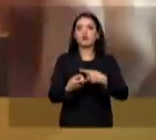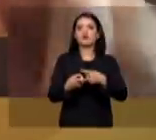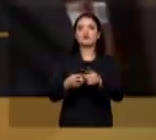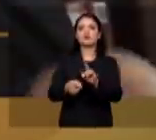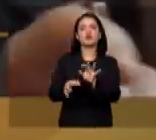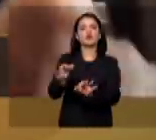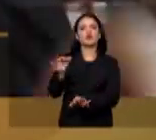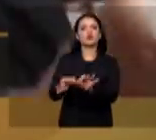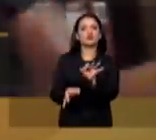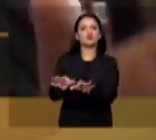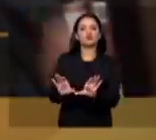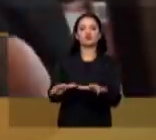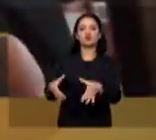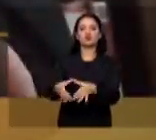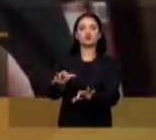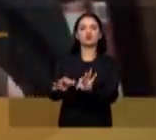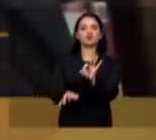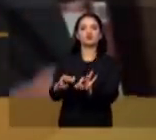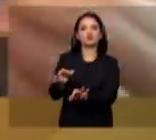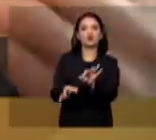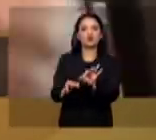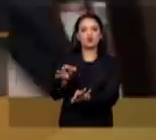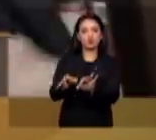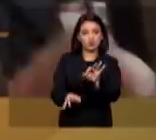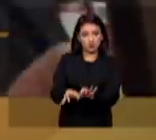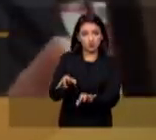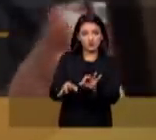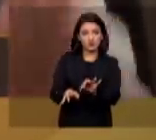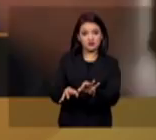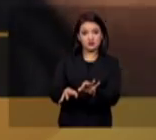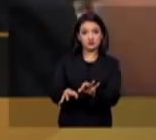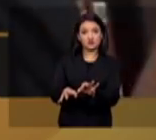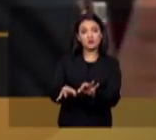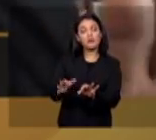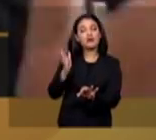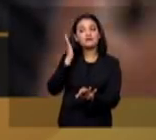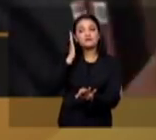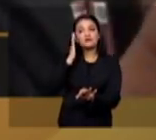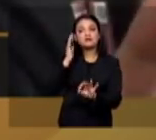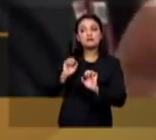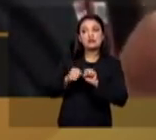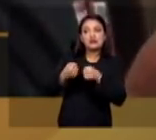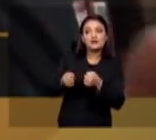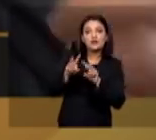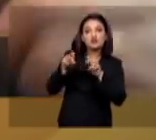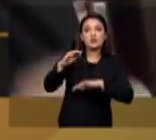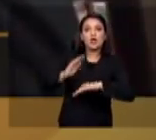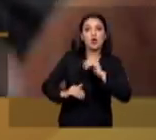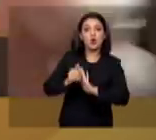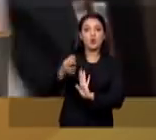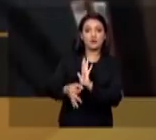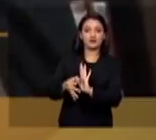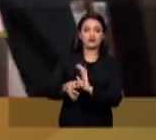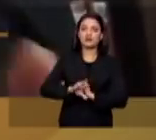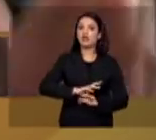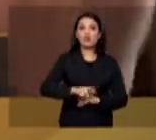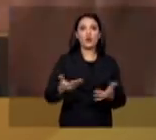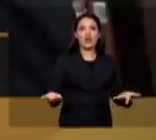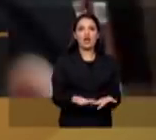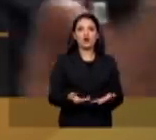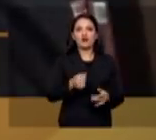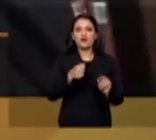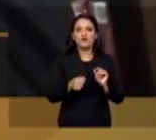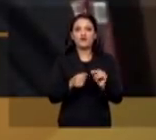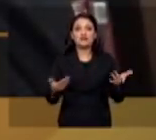origem sobre a competência definitiva, não obstante esse juízo precário efêmero que vamos fazer agora